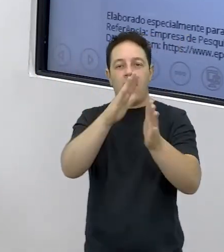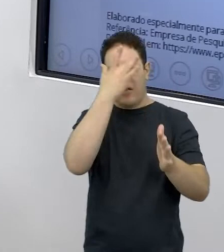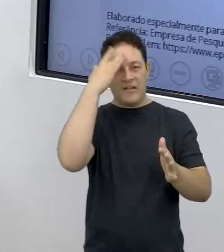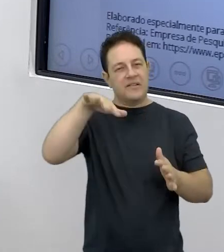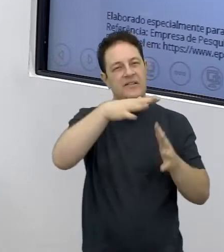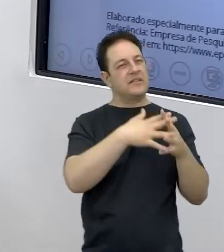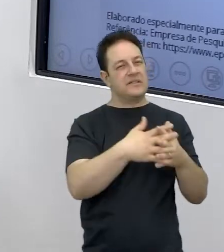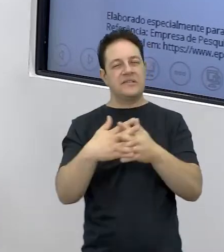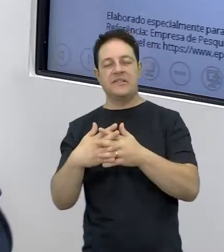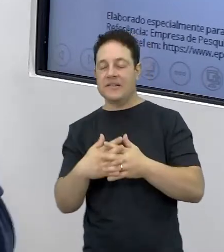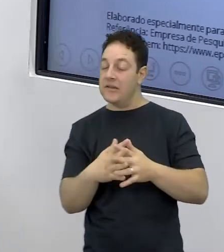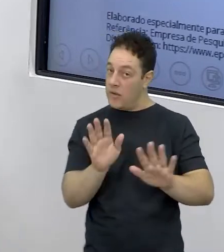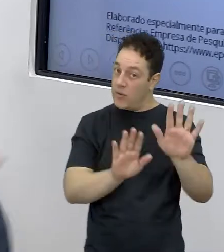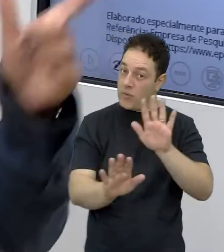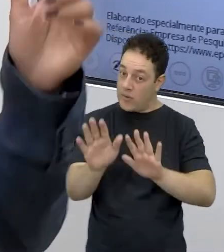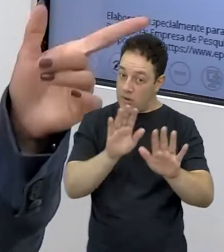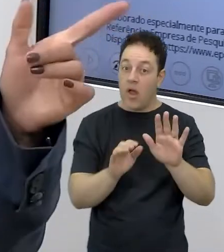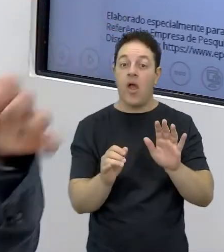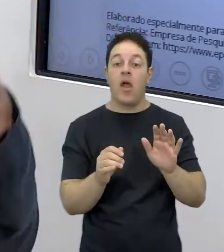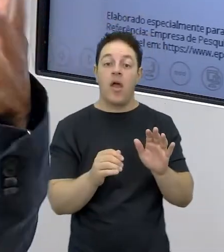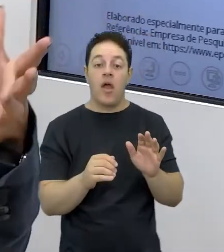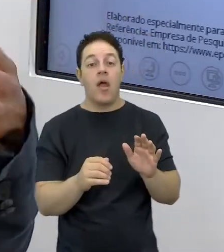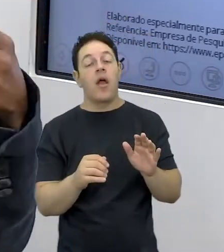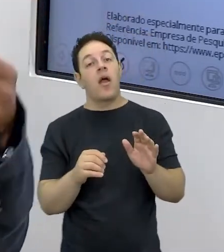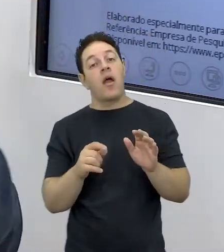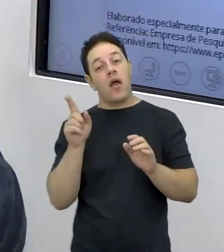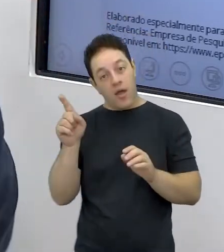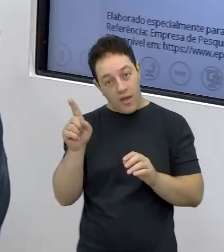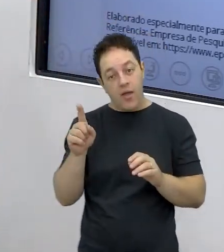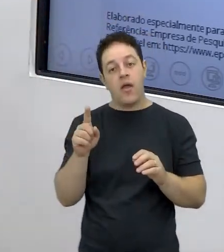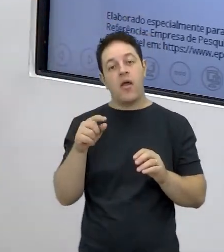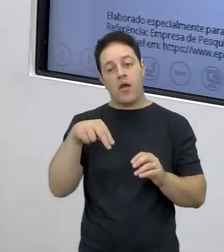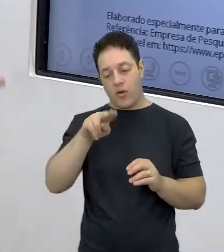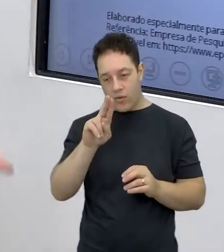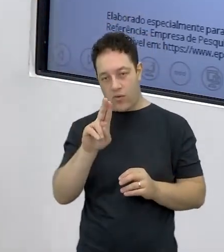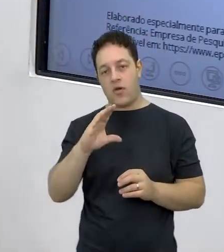confunde. Cuidado, tá bom? Energia, ele é limpa, é um tipo de fonte de energia